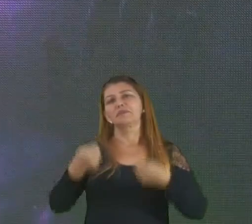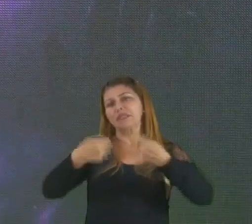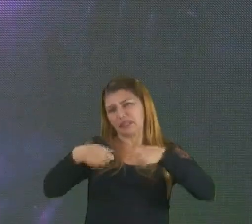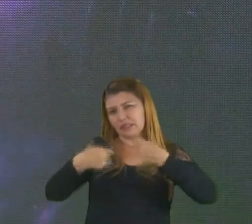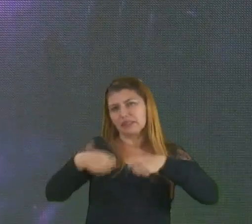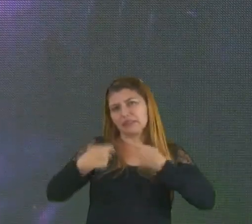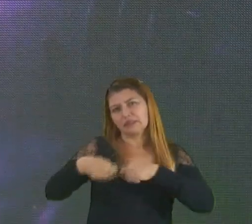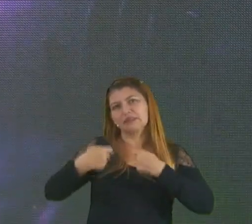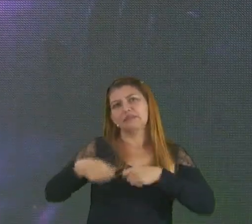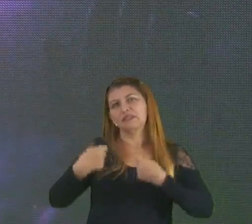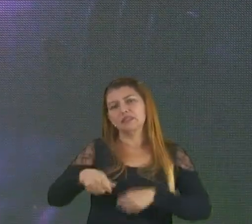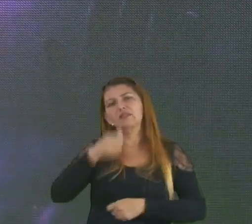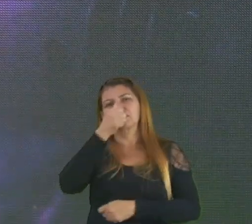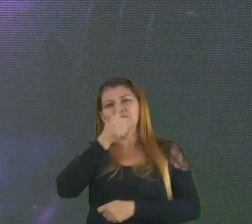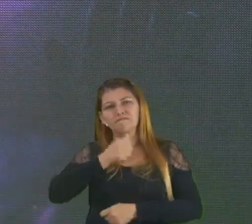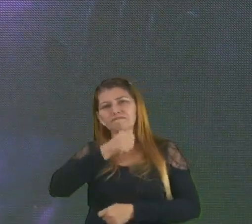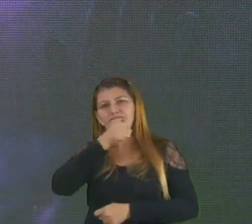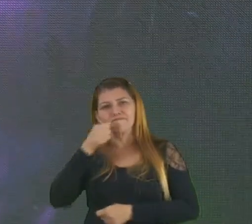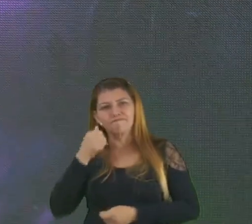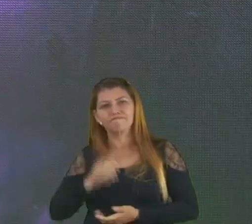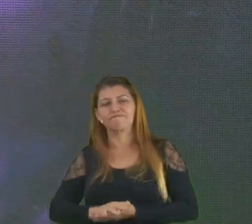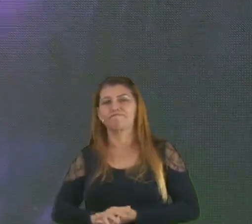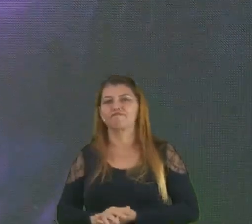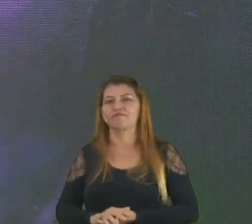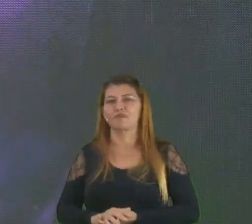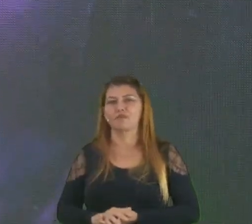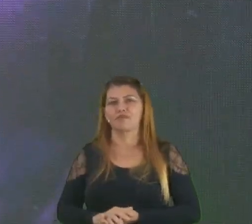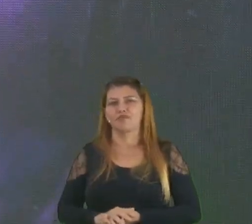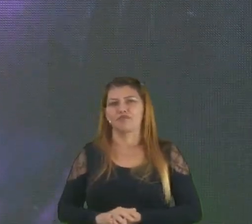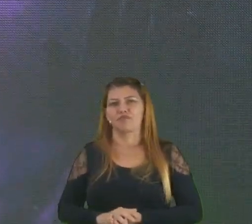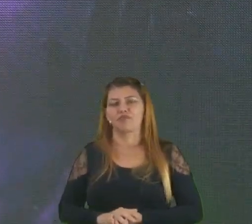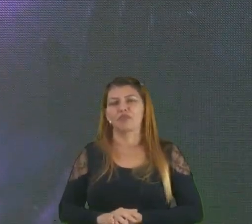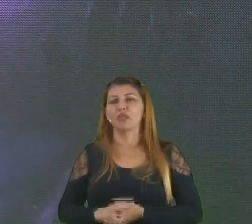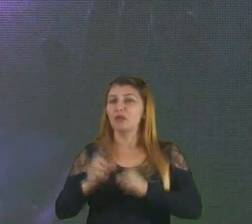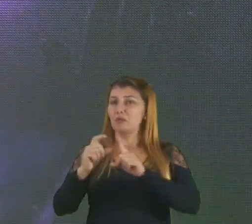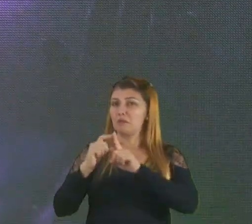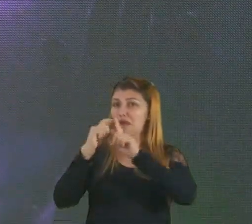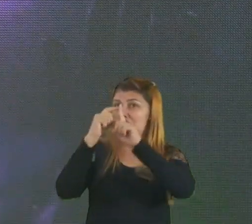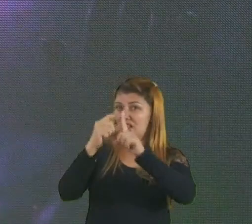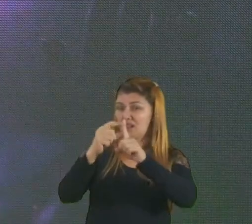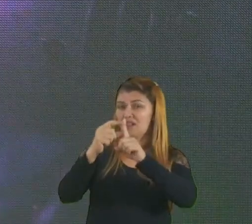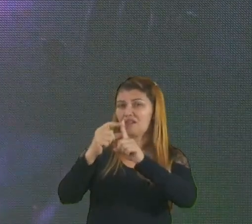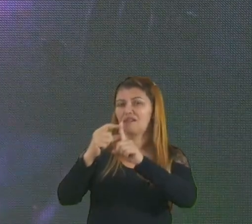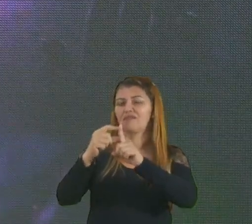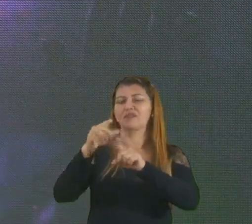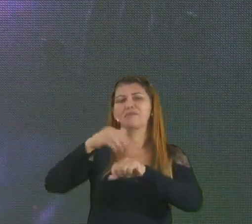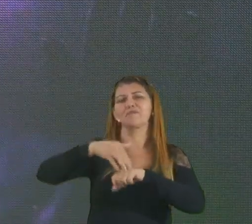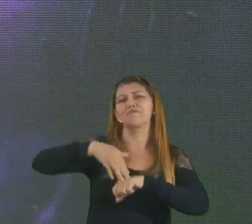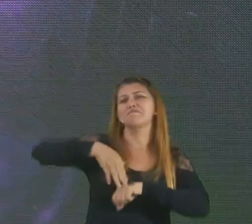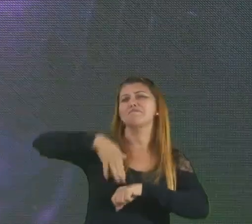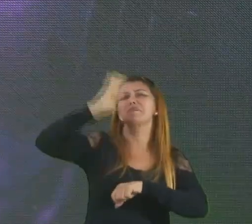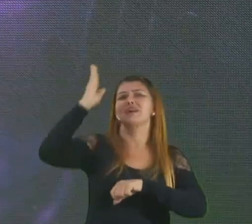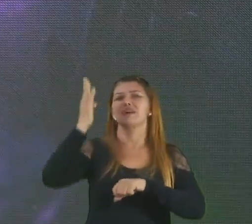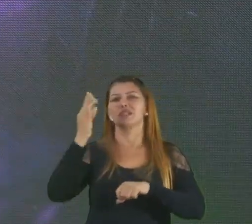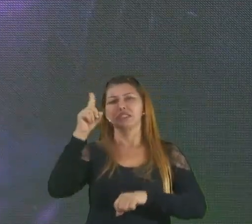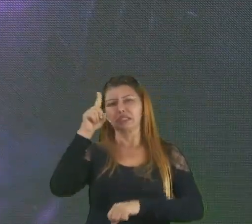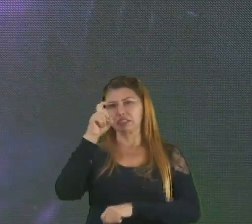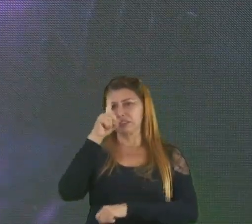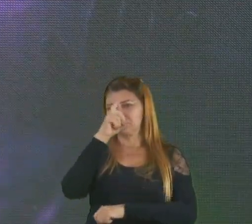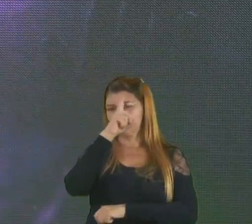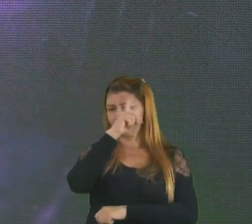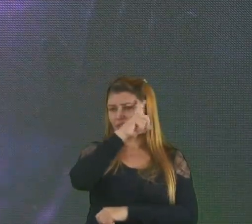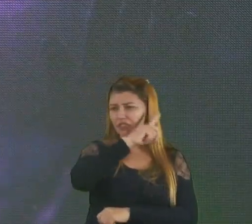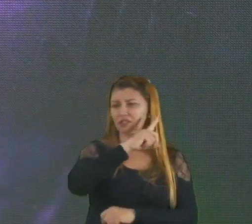Diga comigo, renúncia. Ô palavra difícil. Uma das palavras mais difíceis de